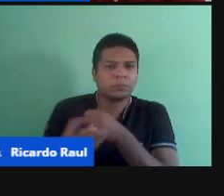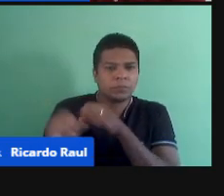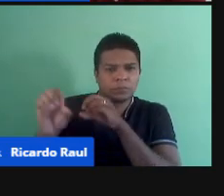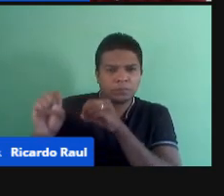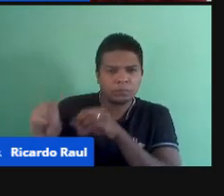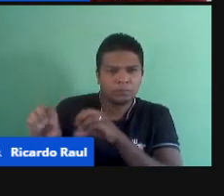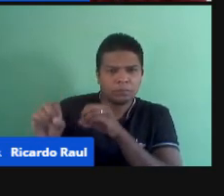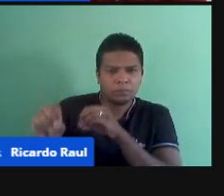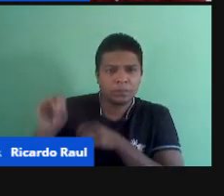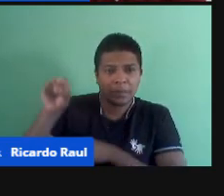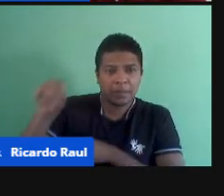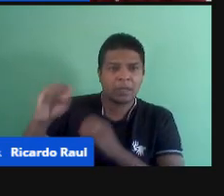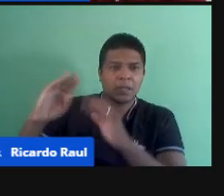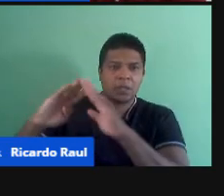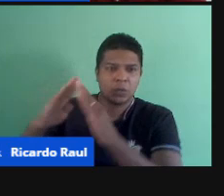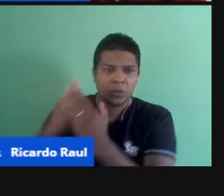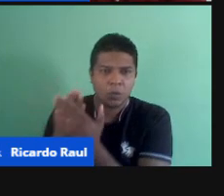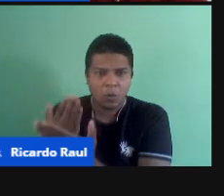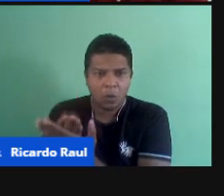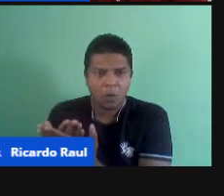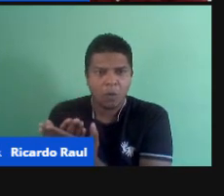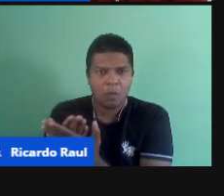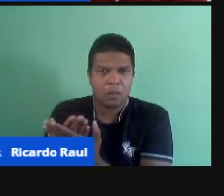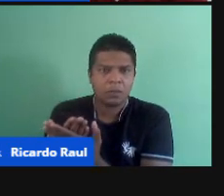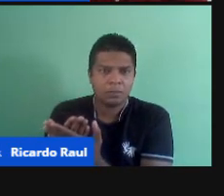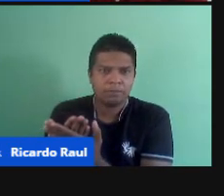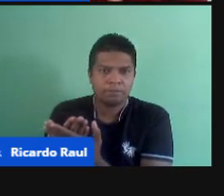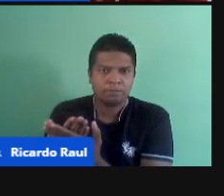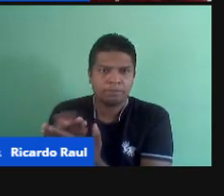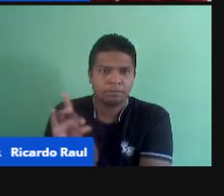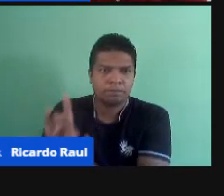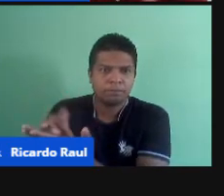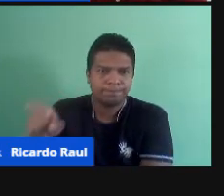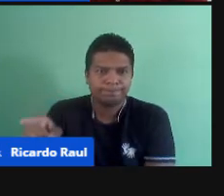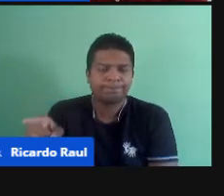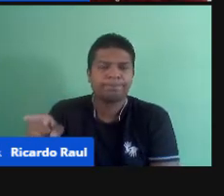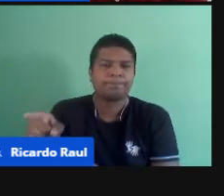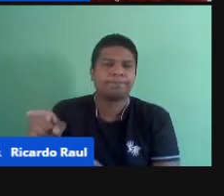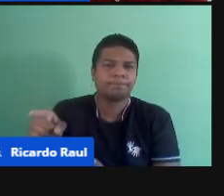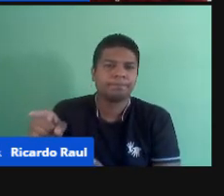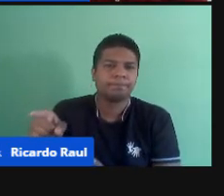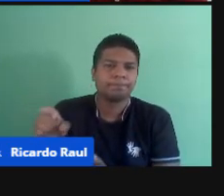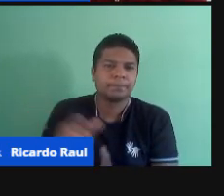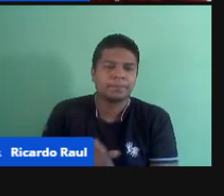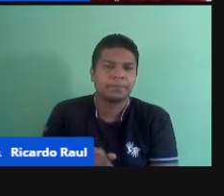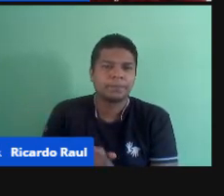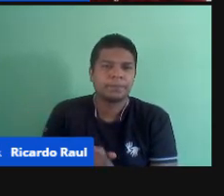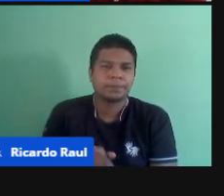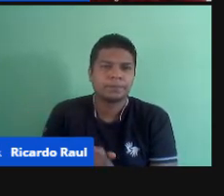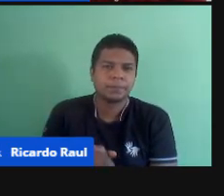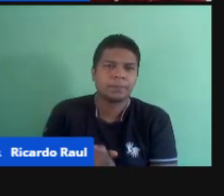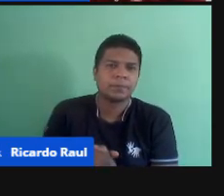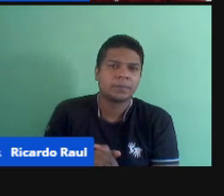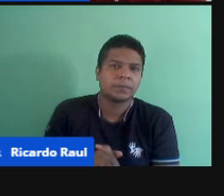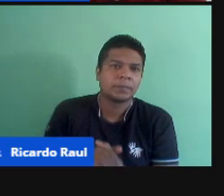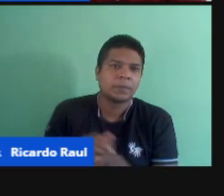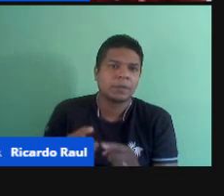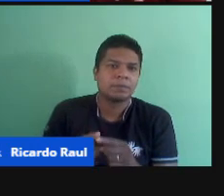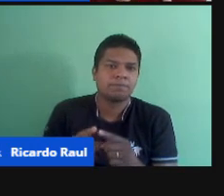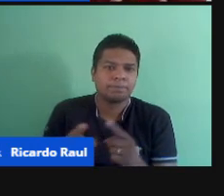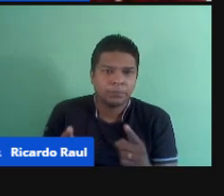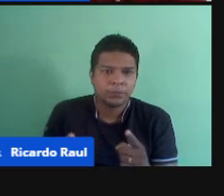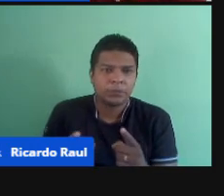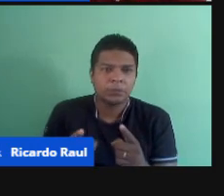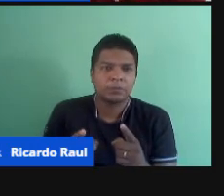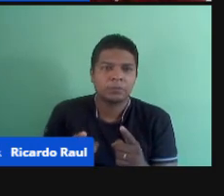educacional daquela escola, naquela realidade. Então, é isso que eu trouxe aqui para a gente poder